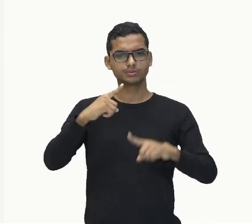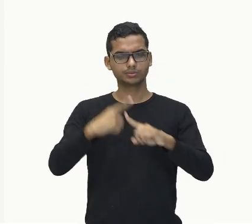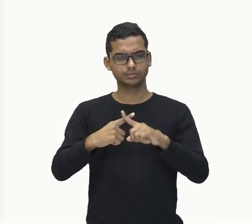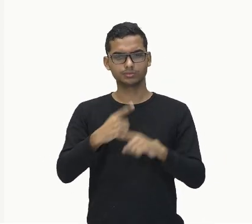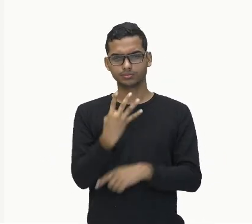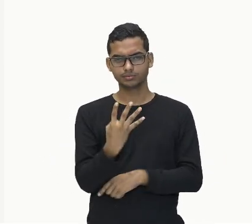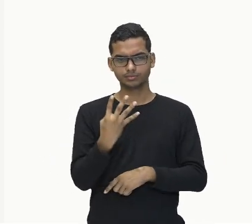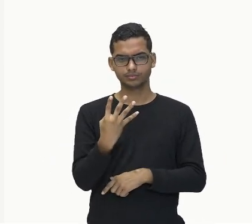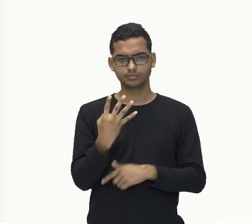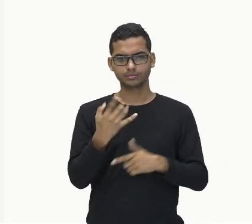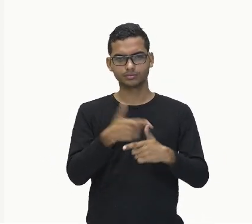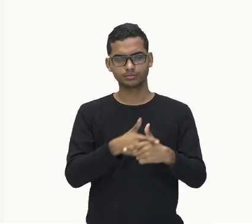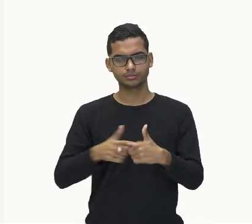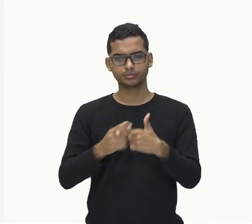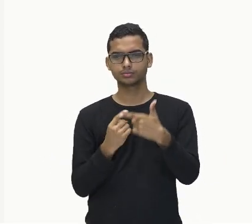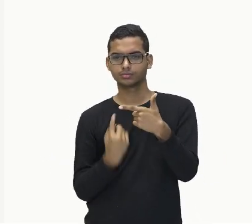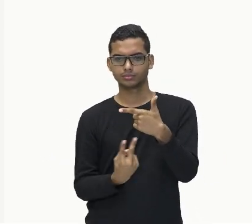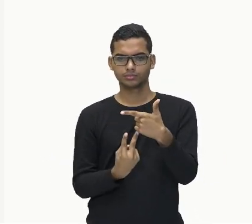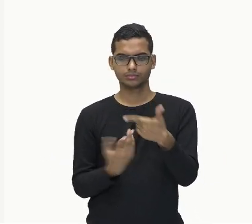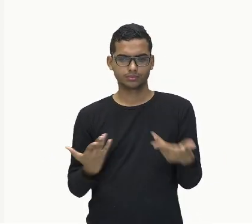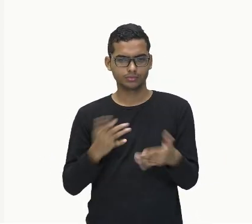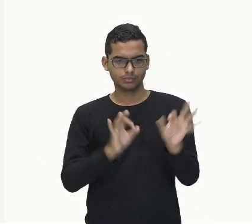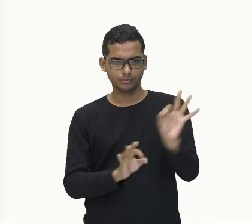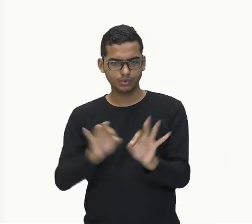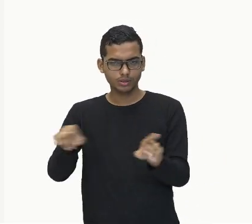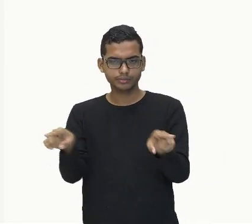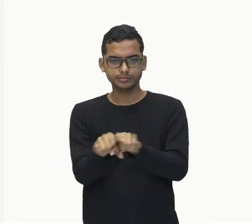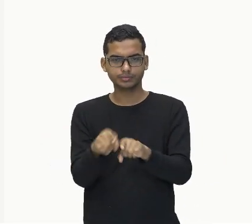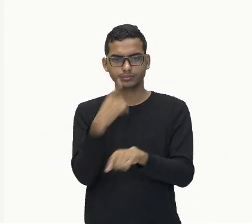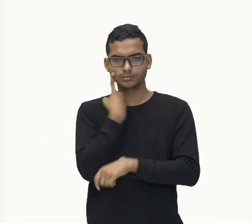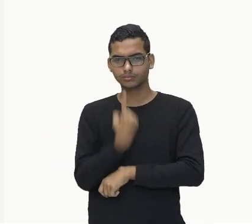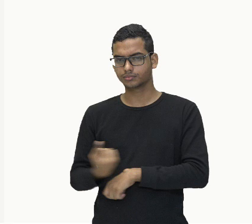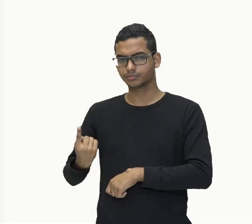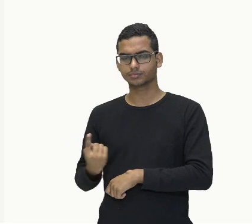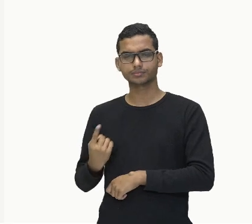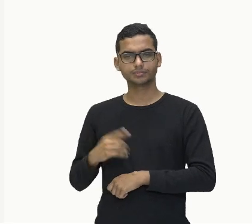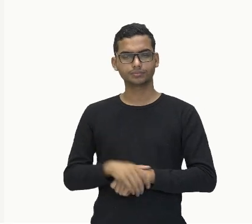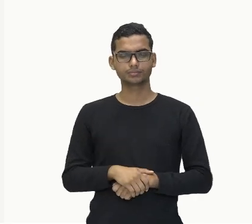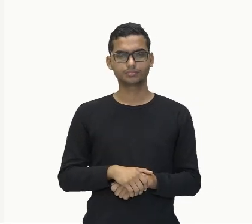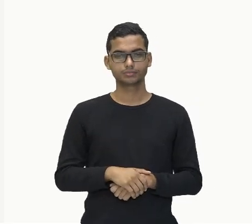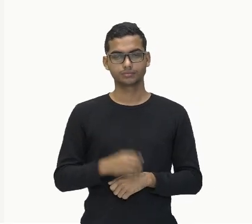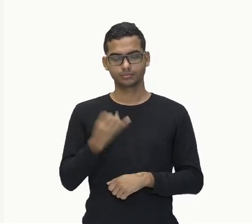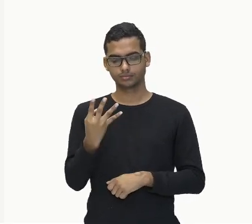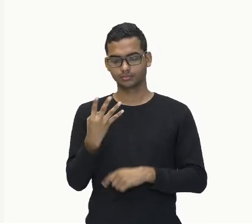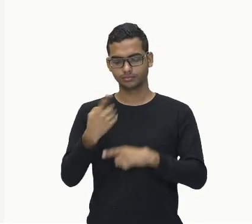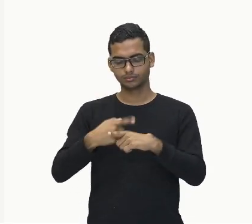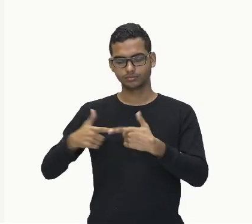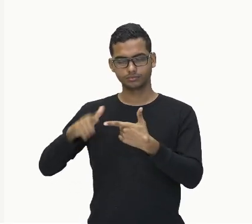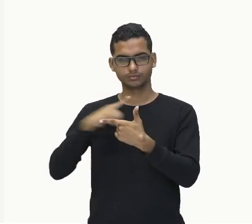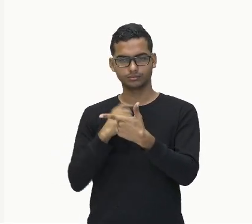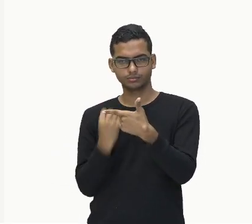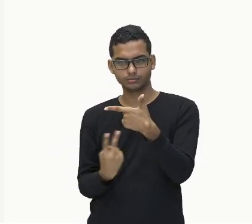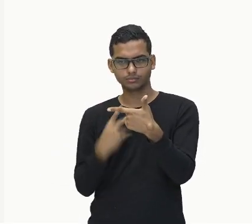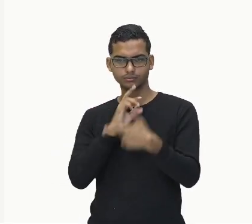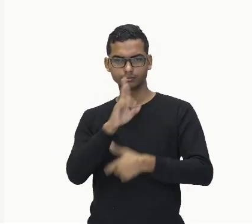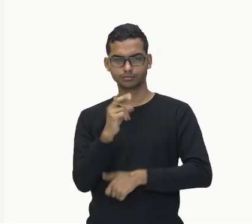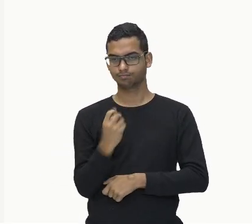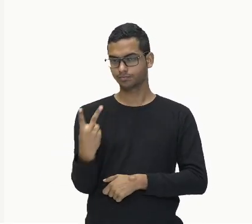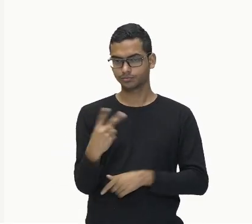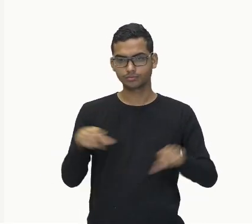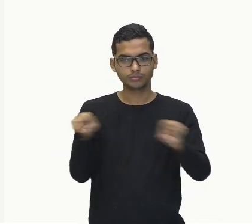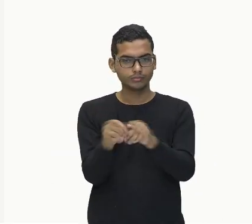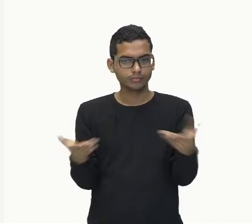4 sobre 2. Podemos simplificar aqui, ó, 4 dividido por 2 dá 2, e aí a gente vai ter 5 vezes